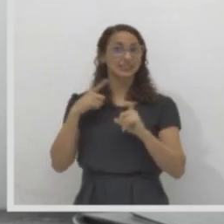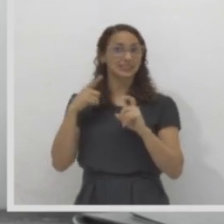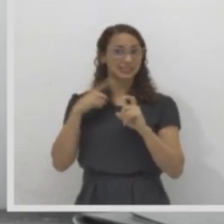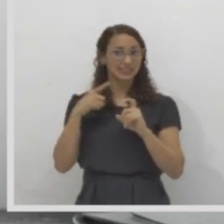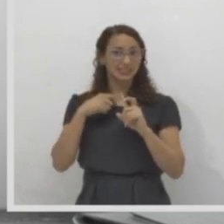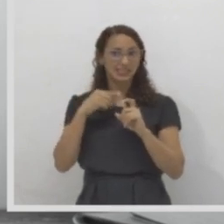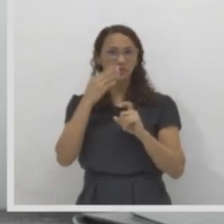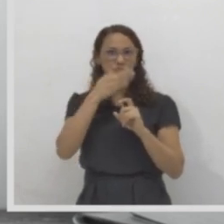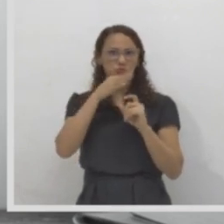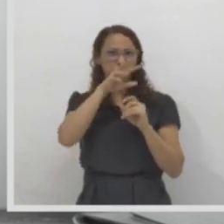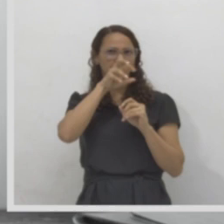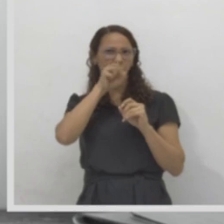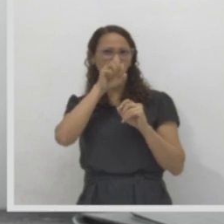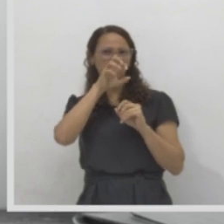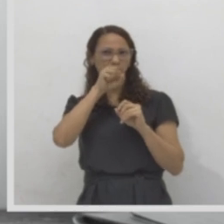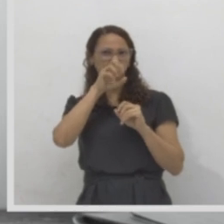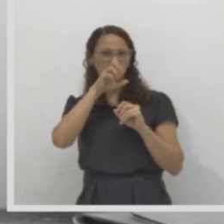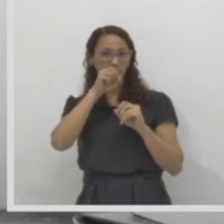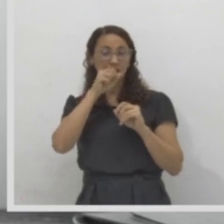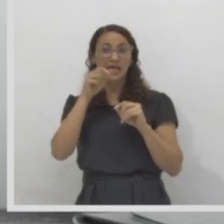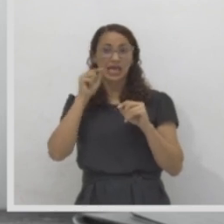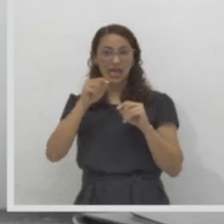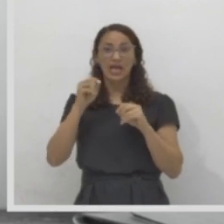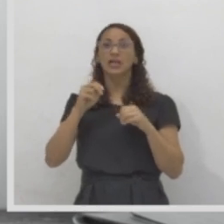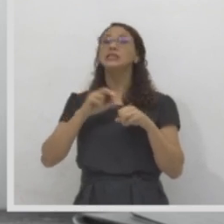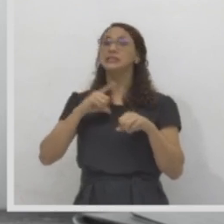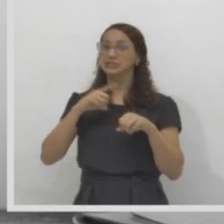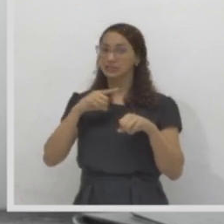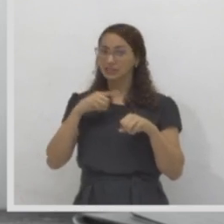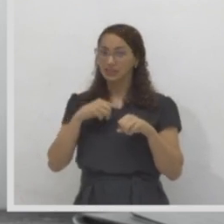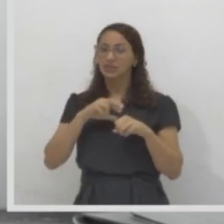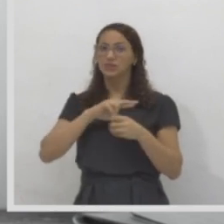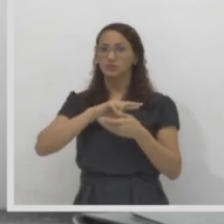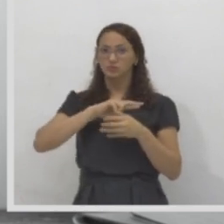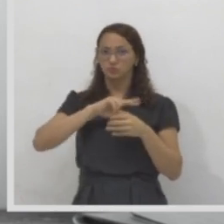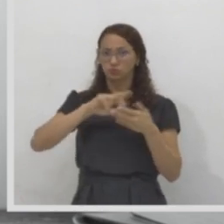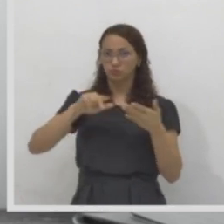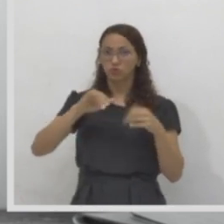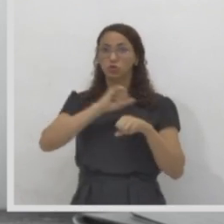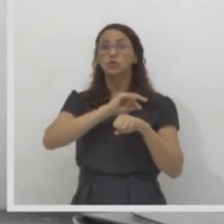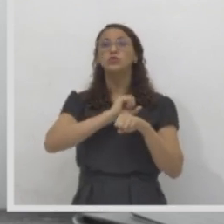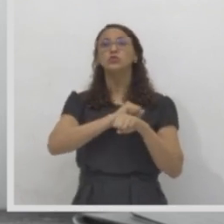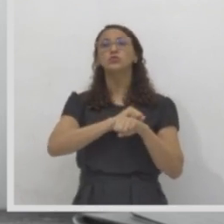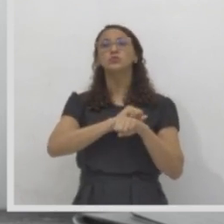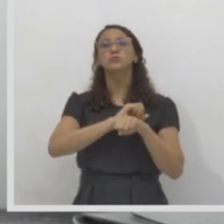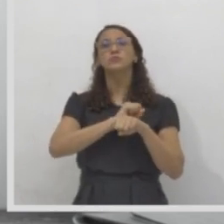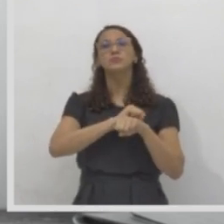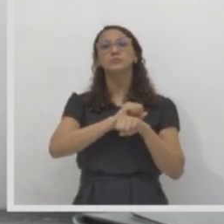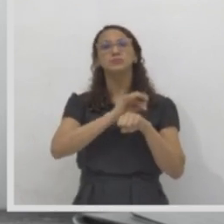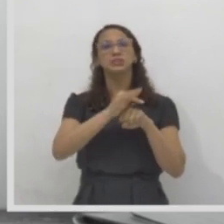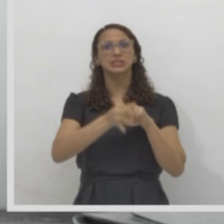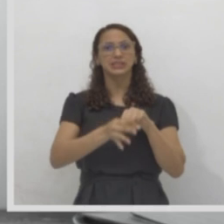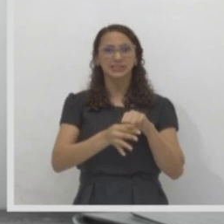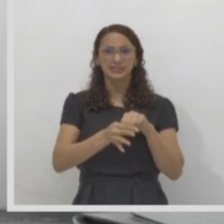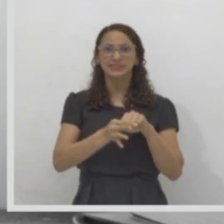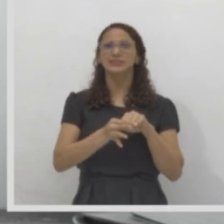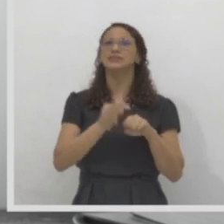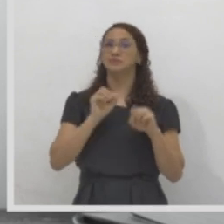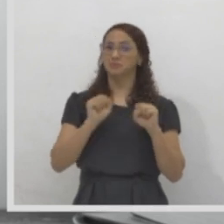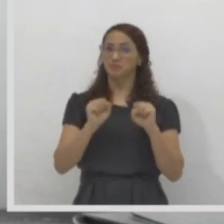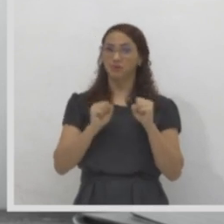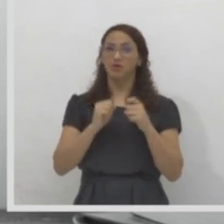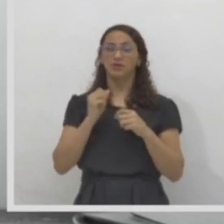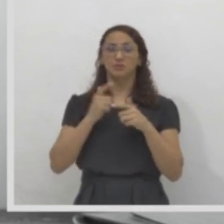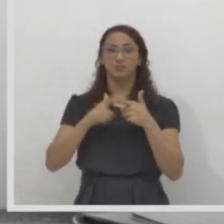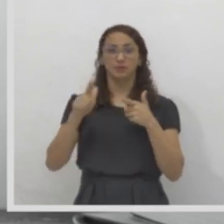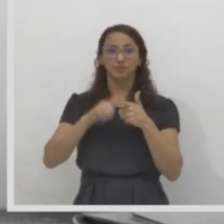soltar substâncias ácidas que causam as cáries. Primeira pergunta. A reação descrita no texto entre